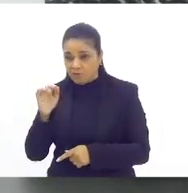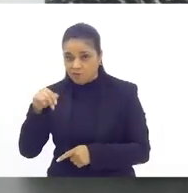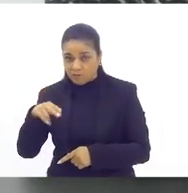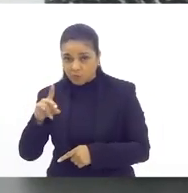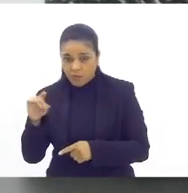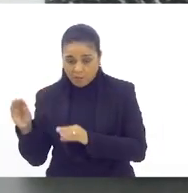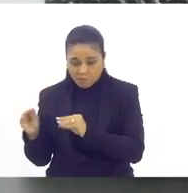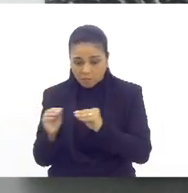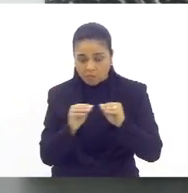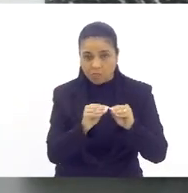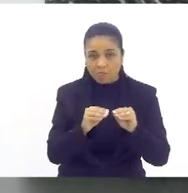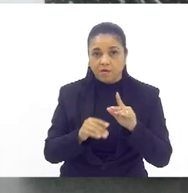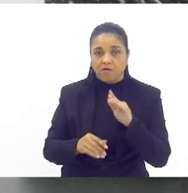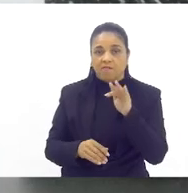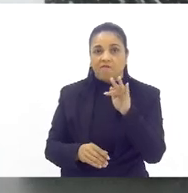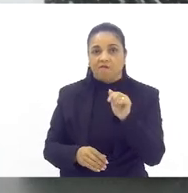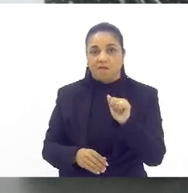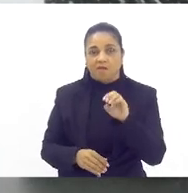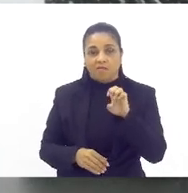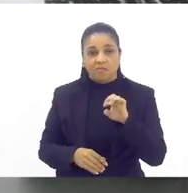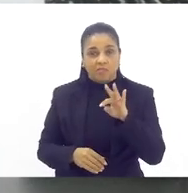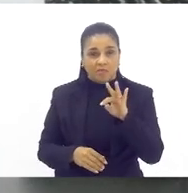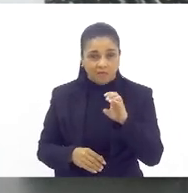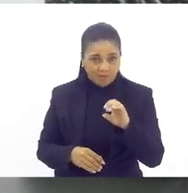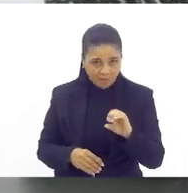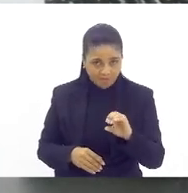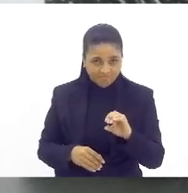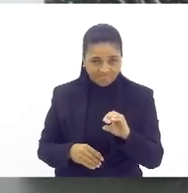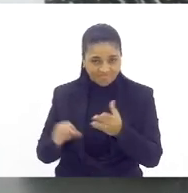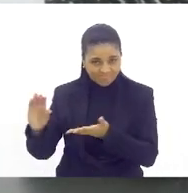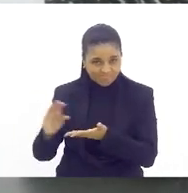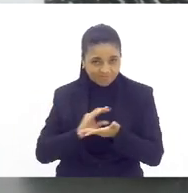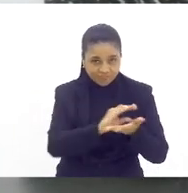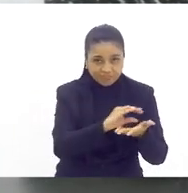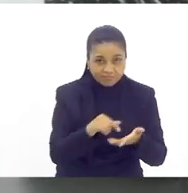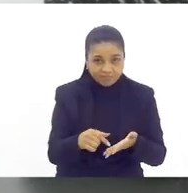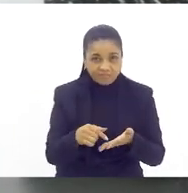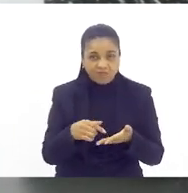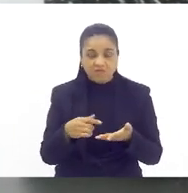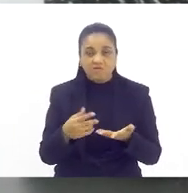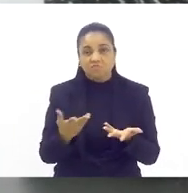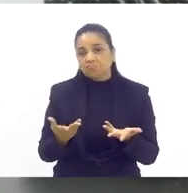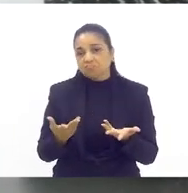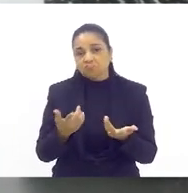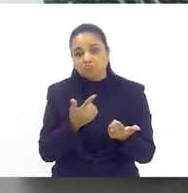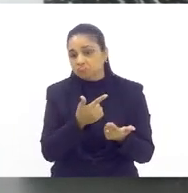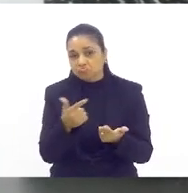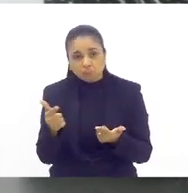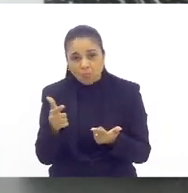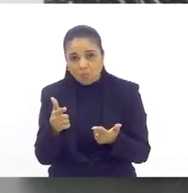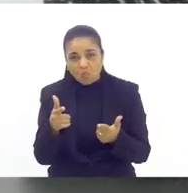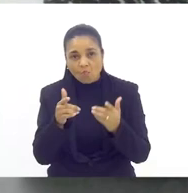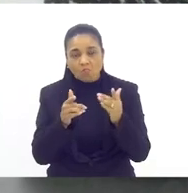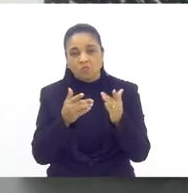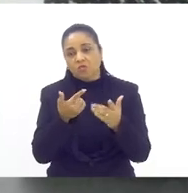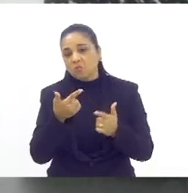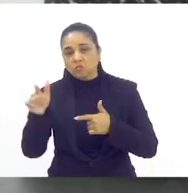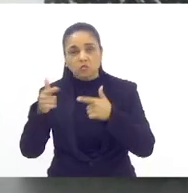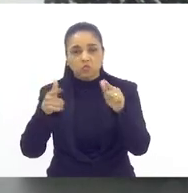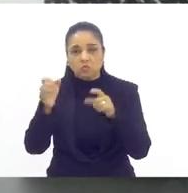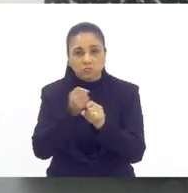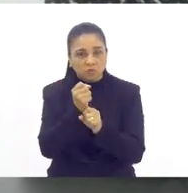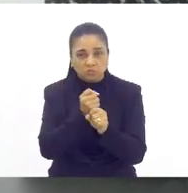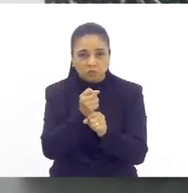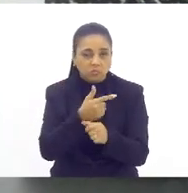Seduc para a Faetec fora isso nós não temos transferência tá dos recursos do